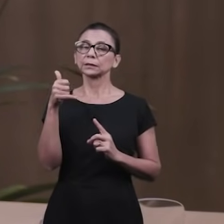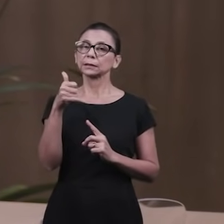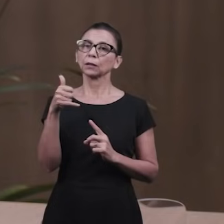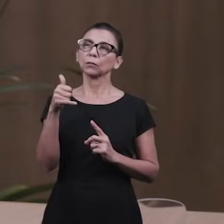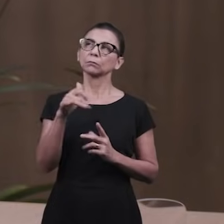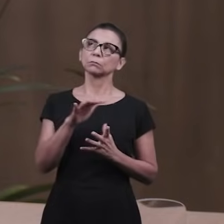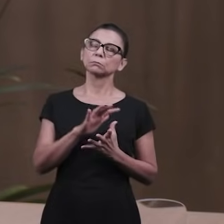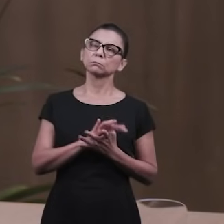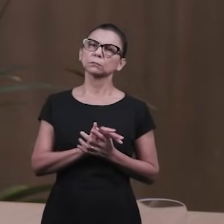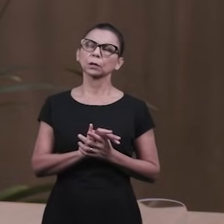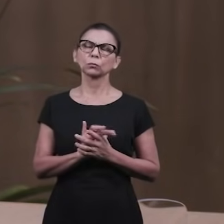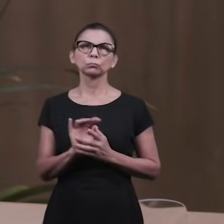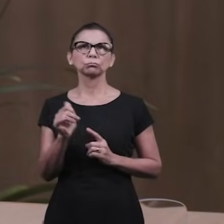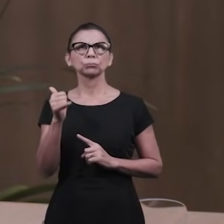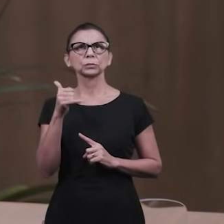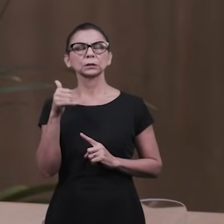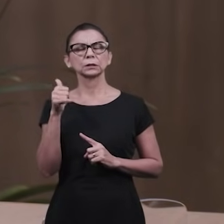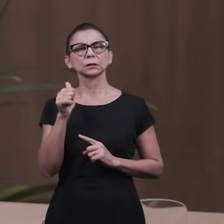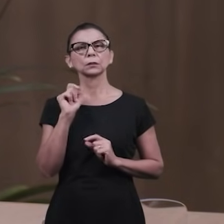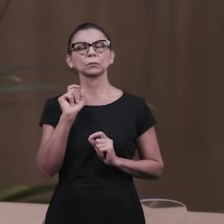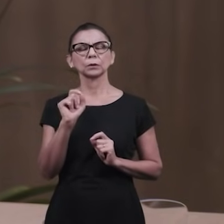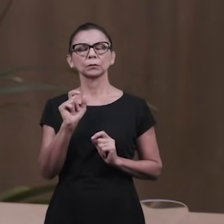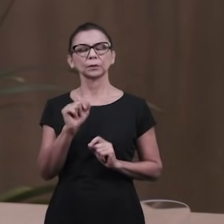E você diz assim, a unção,